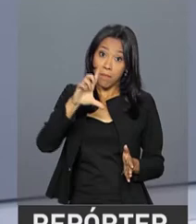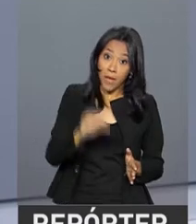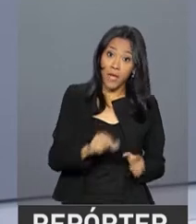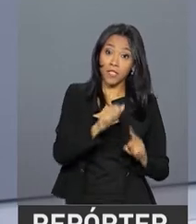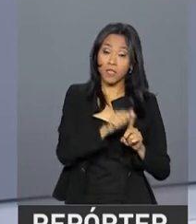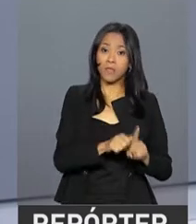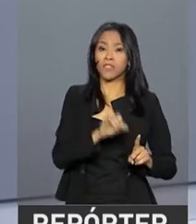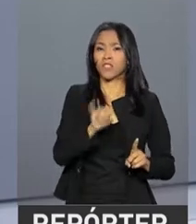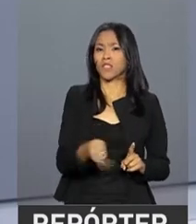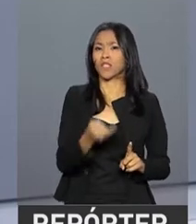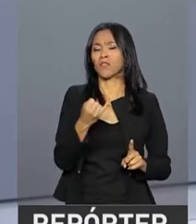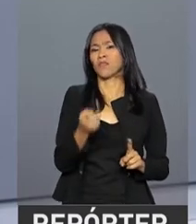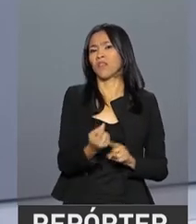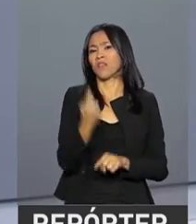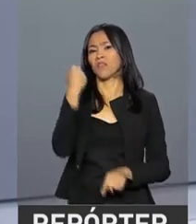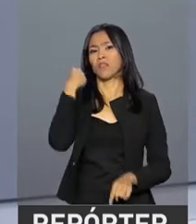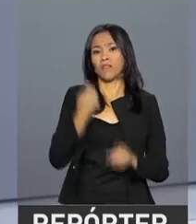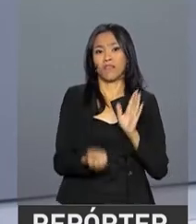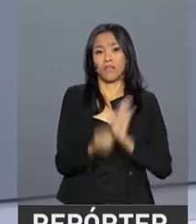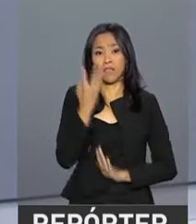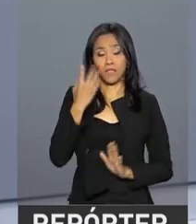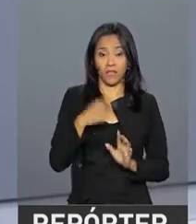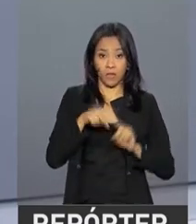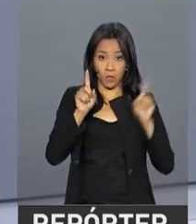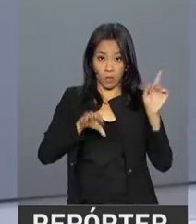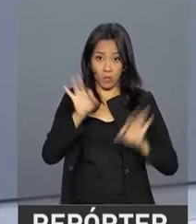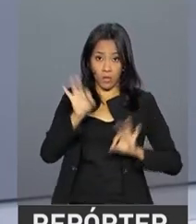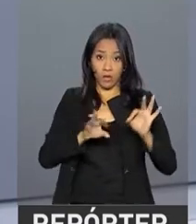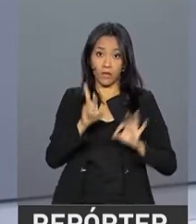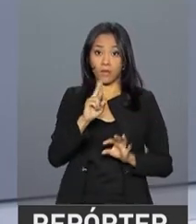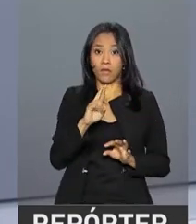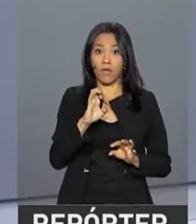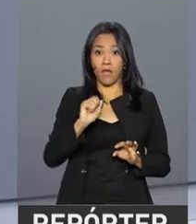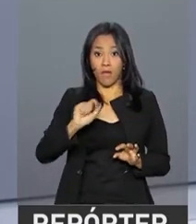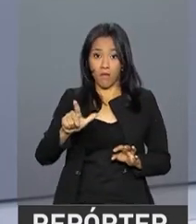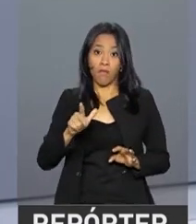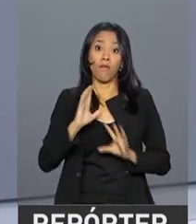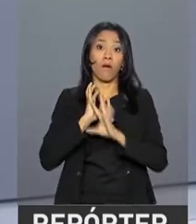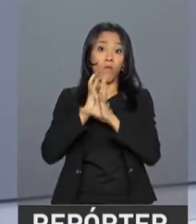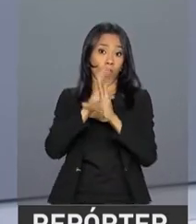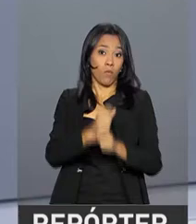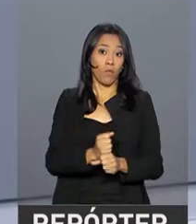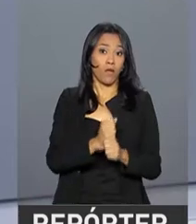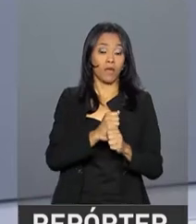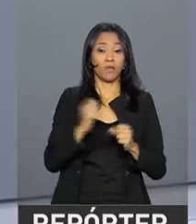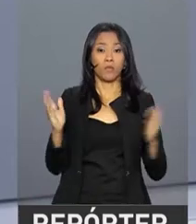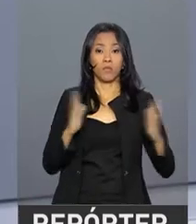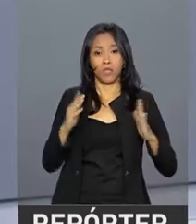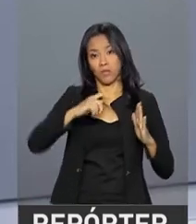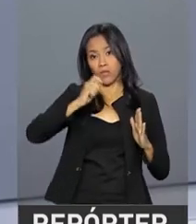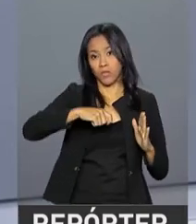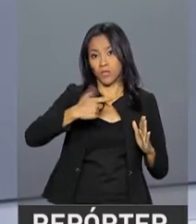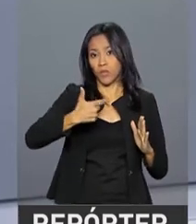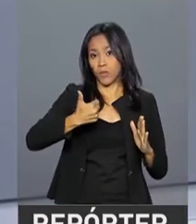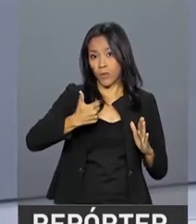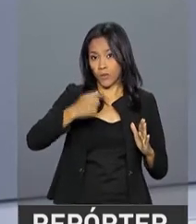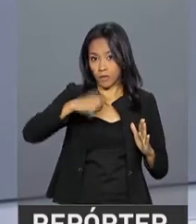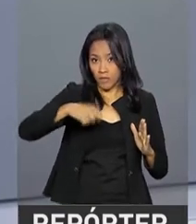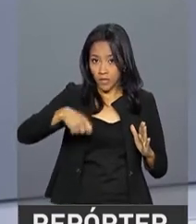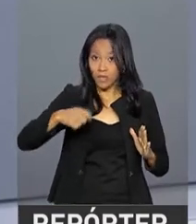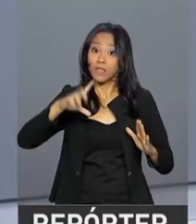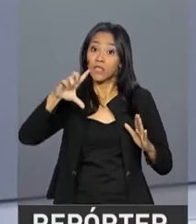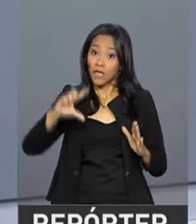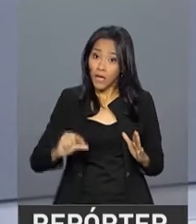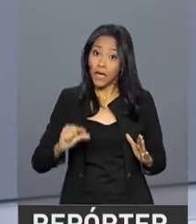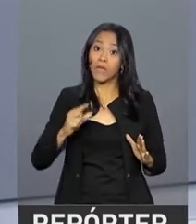desde a criação do plano real no acumulado dos últimos 12 meses o índice também caiu para 2,86 por cento